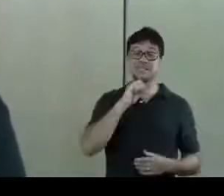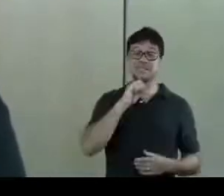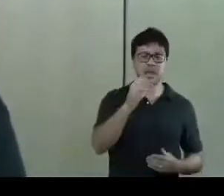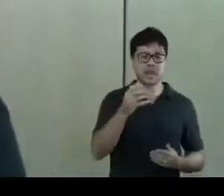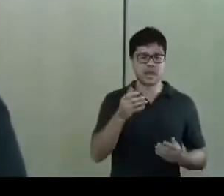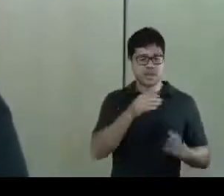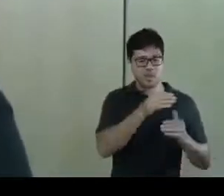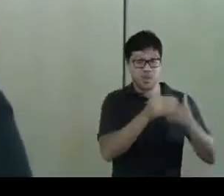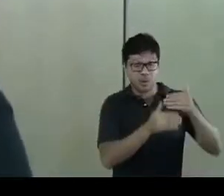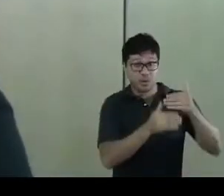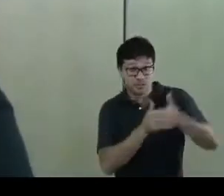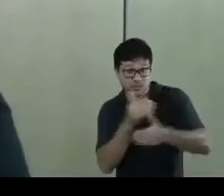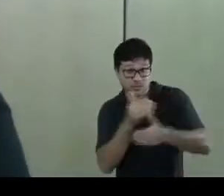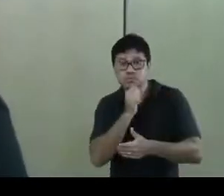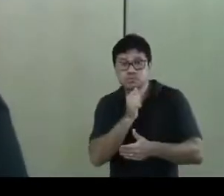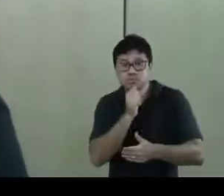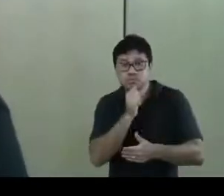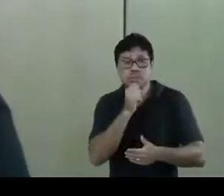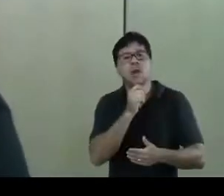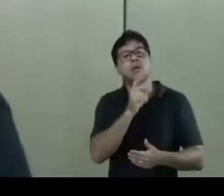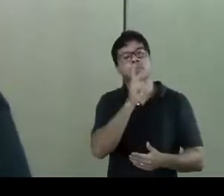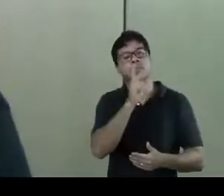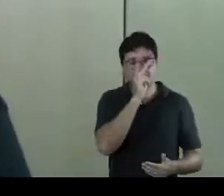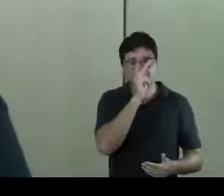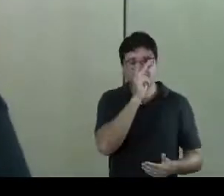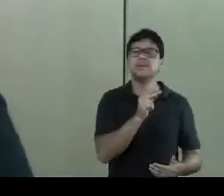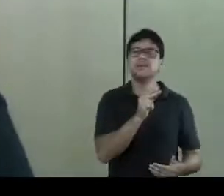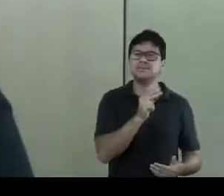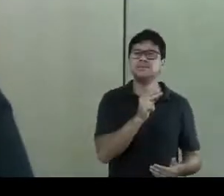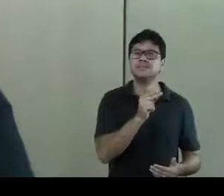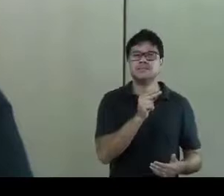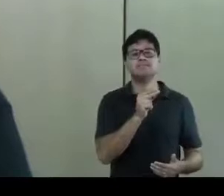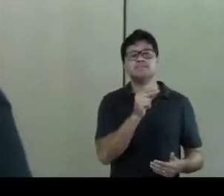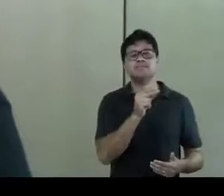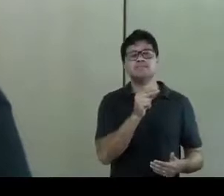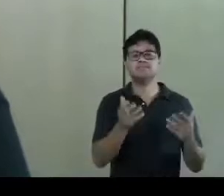essa intermediação, estariam ainda